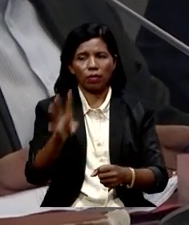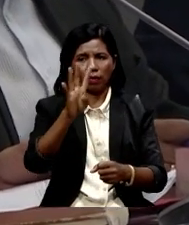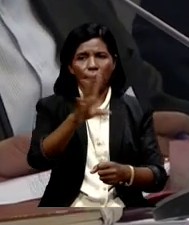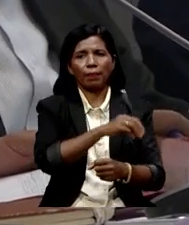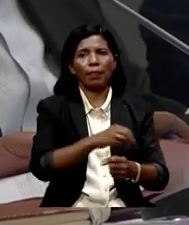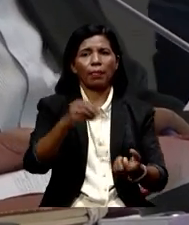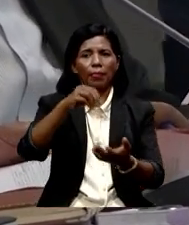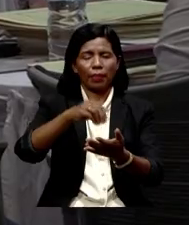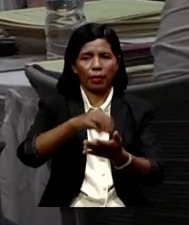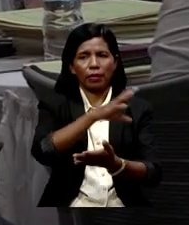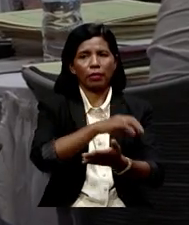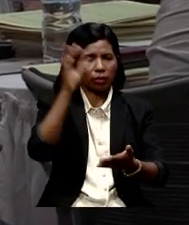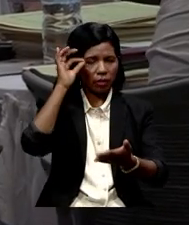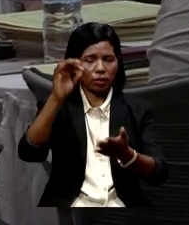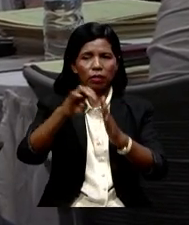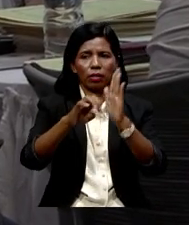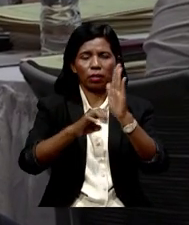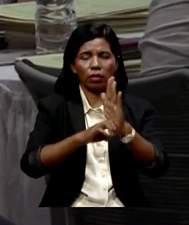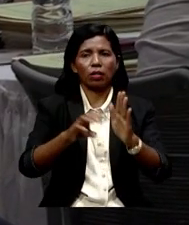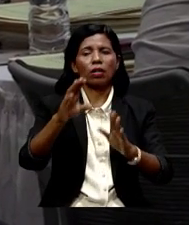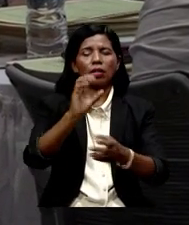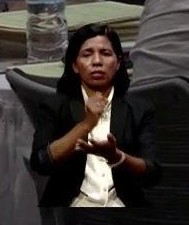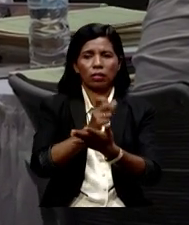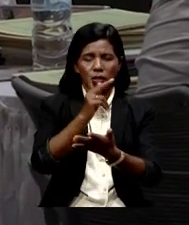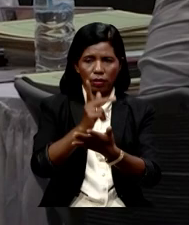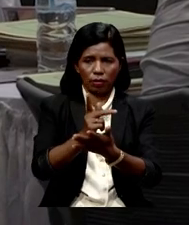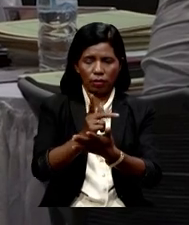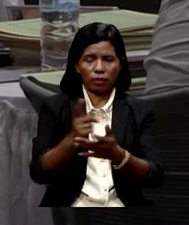bem alocado da Secretaria de Estado de Comunicação Social,